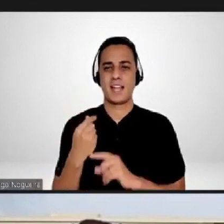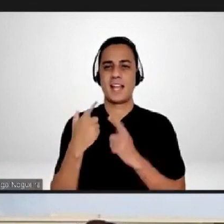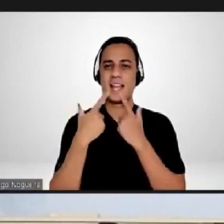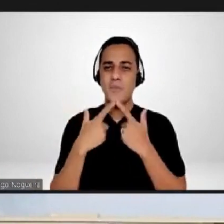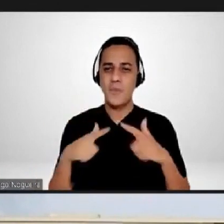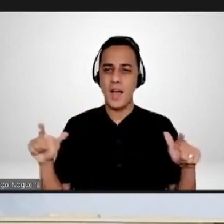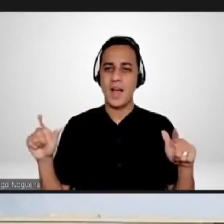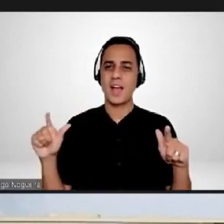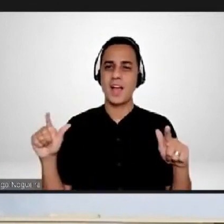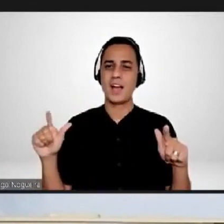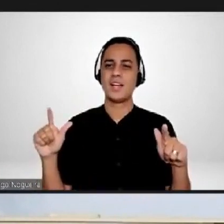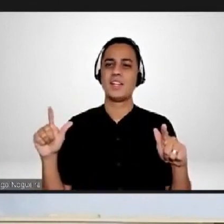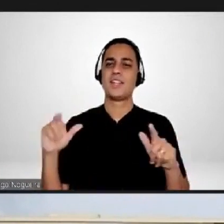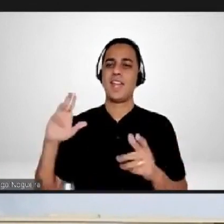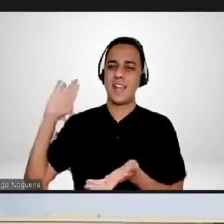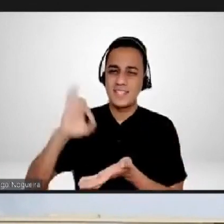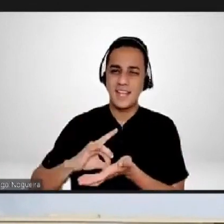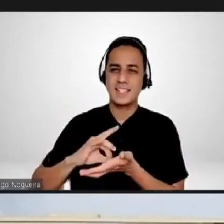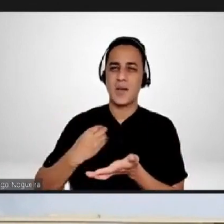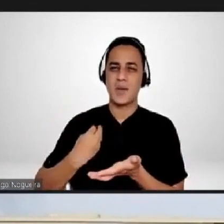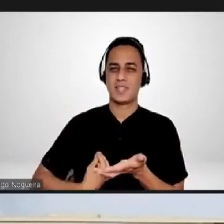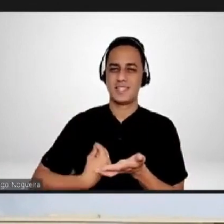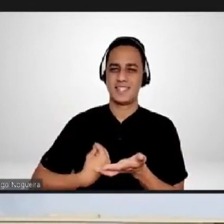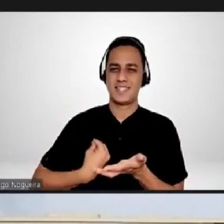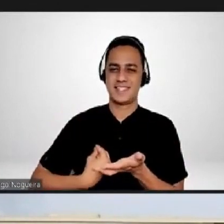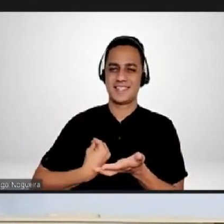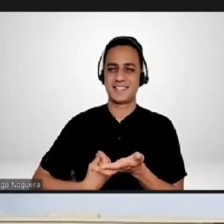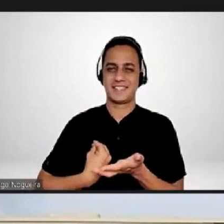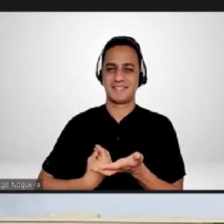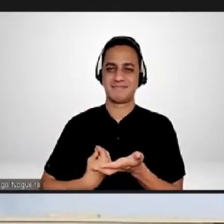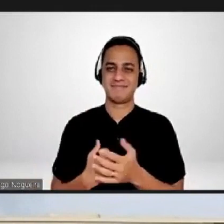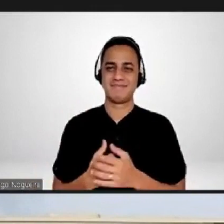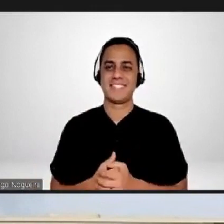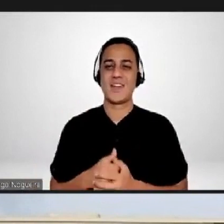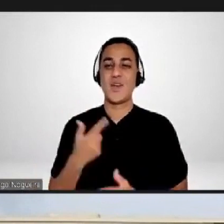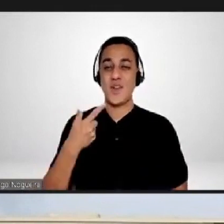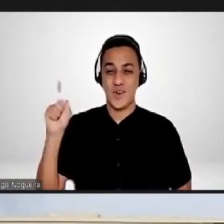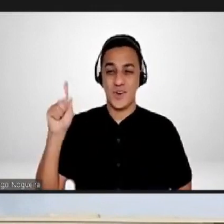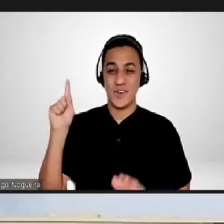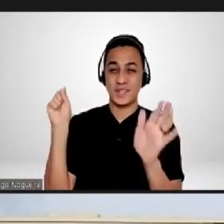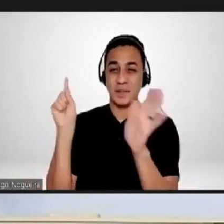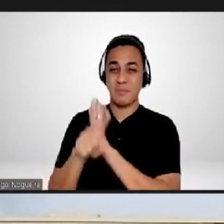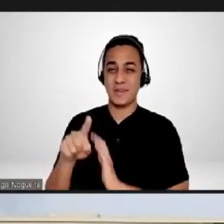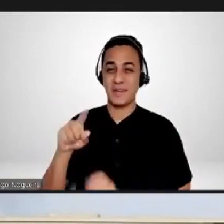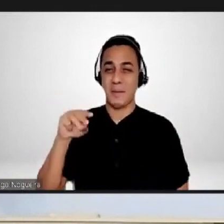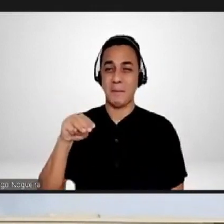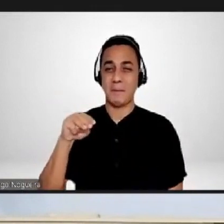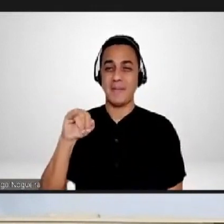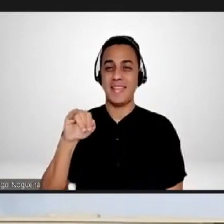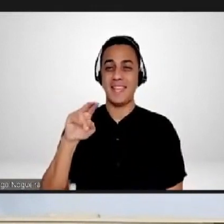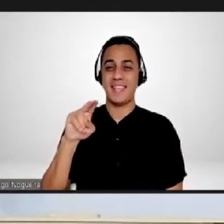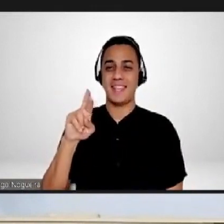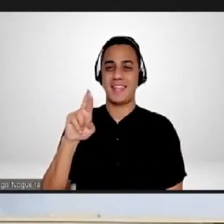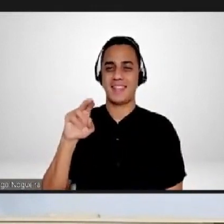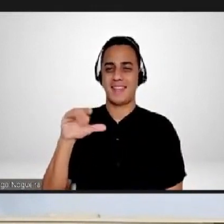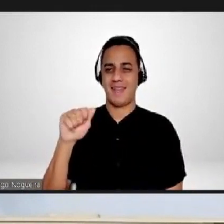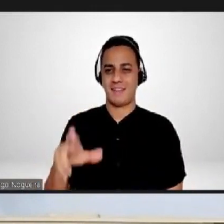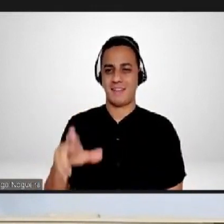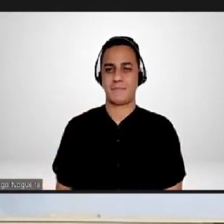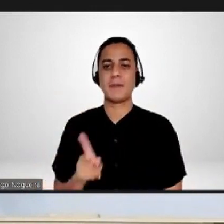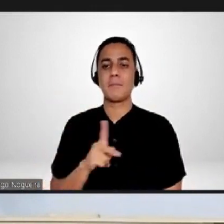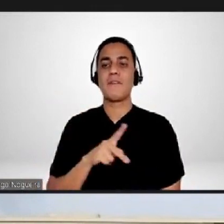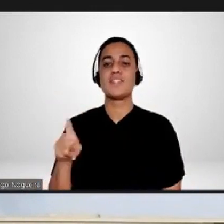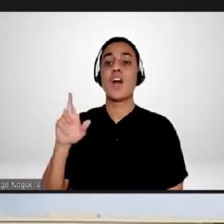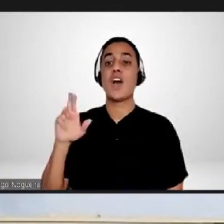realização existencial? E a outra pergunta é da Mirka Bonanno, professora Rosa, essa é